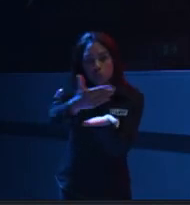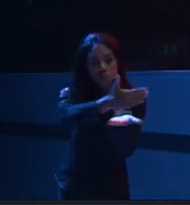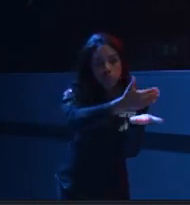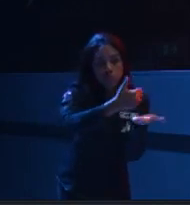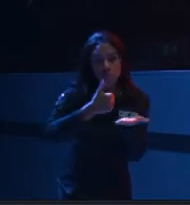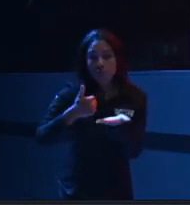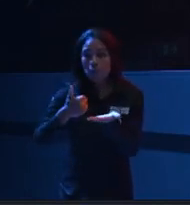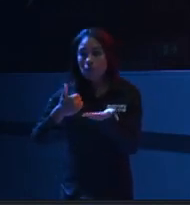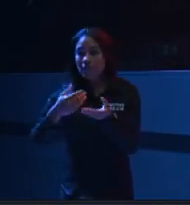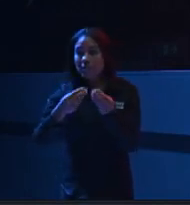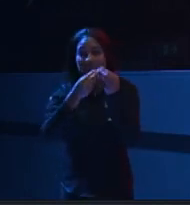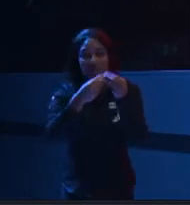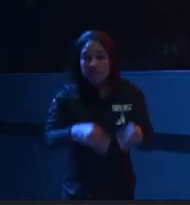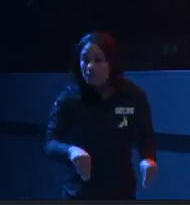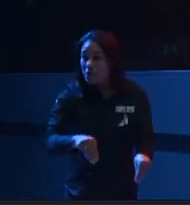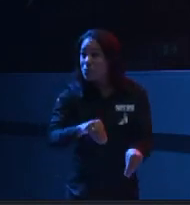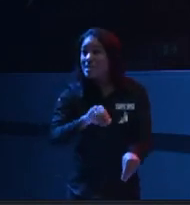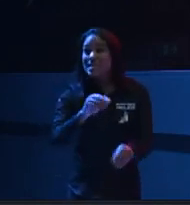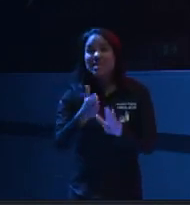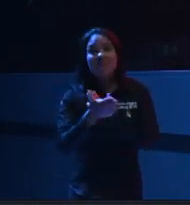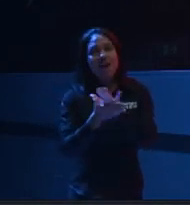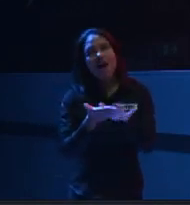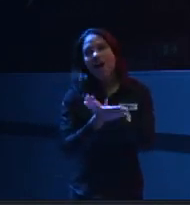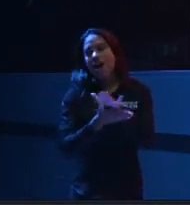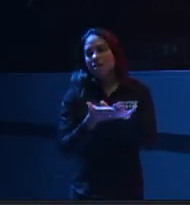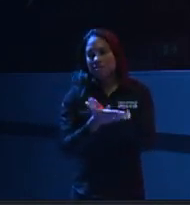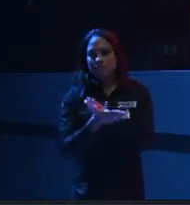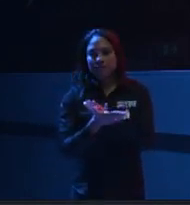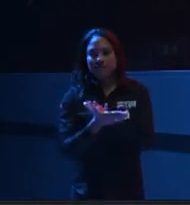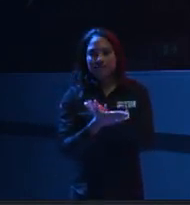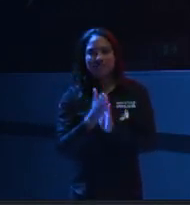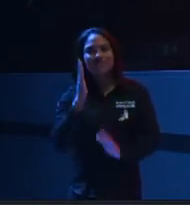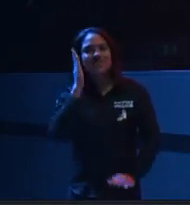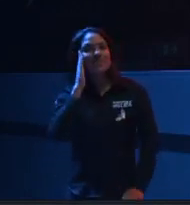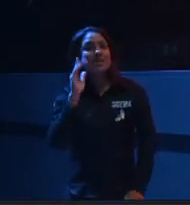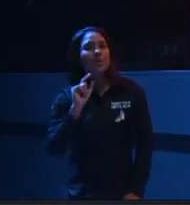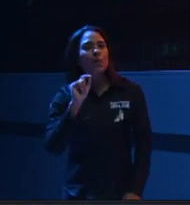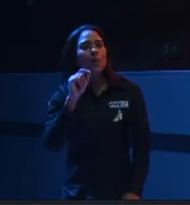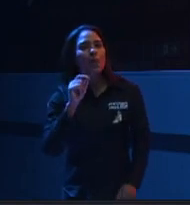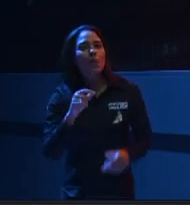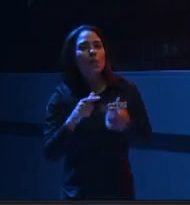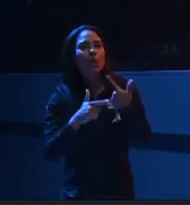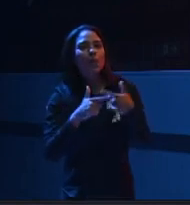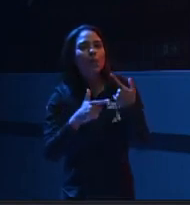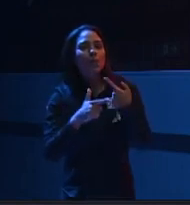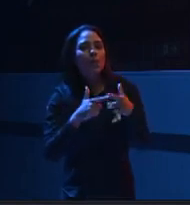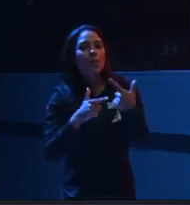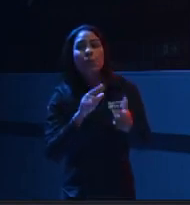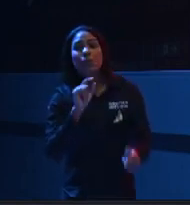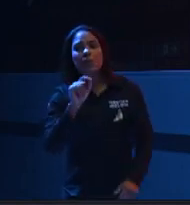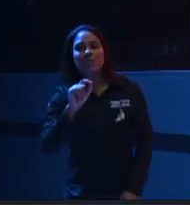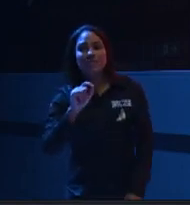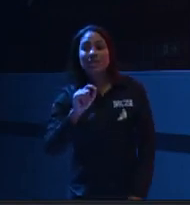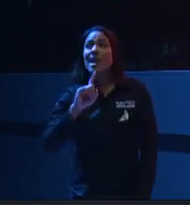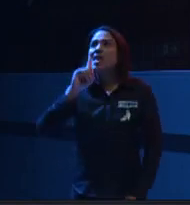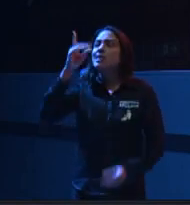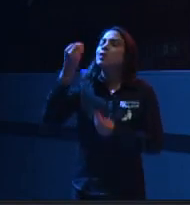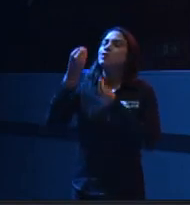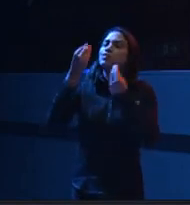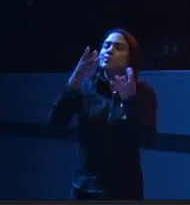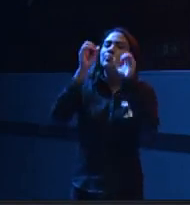Quem sabe um grave problema é que Deus manda a resposta para nossa vida Deus manda um milagre para nossa vida